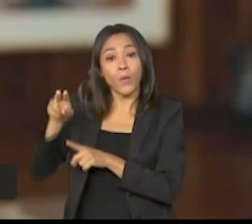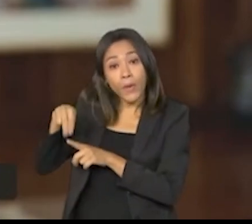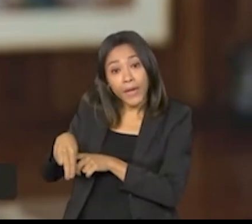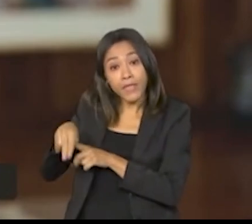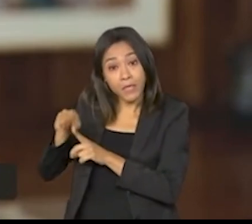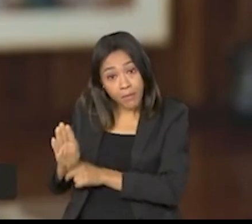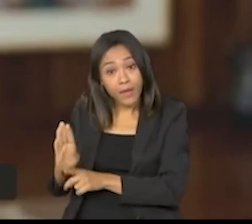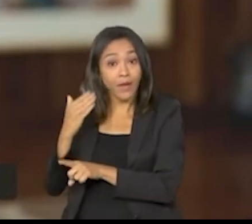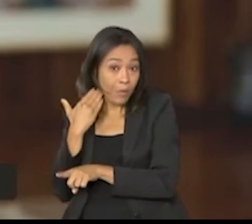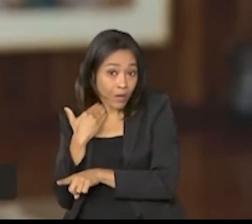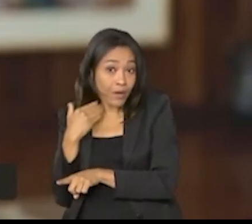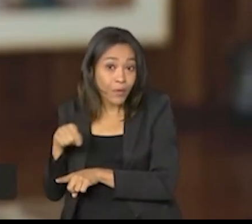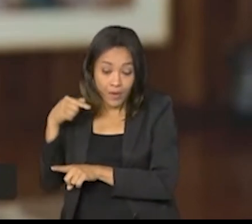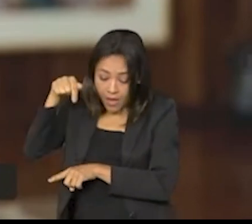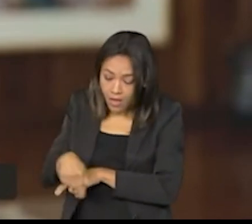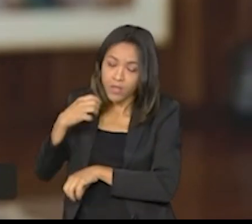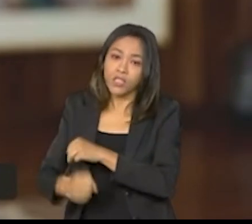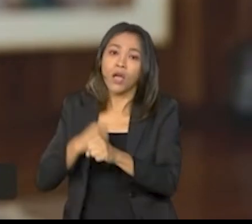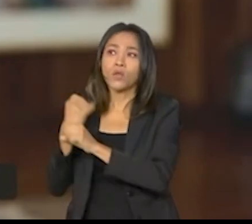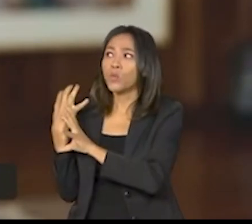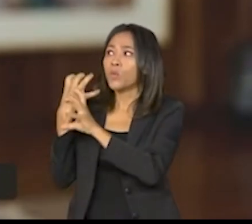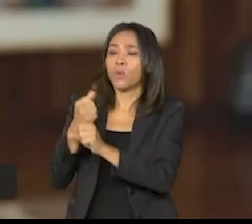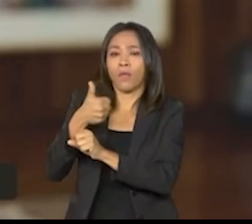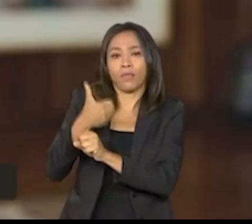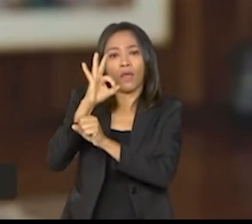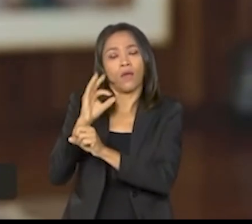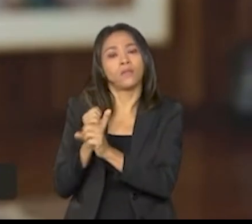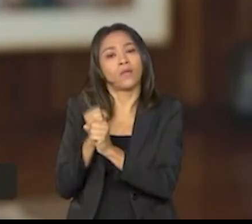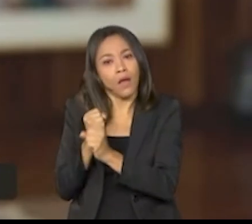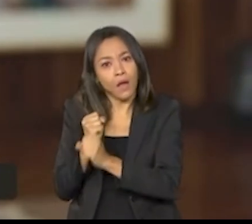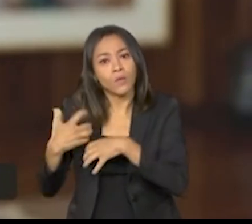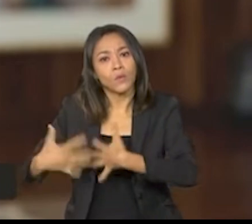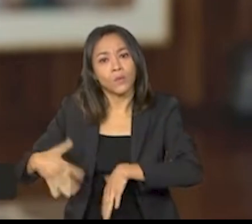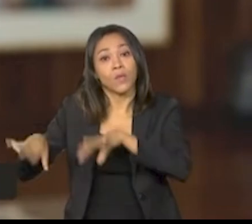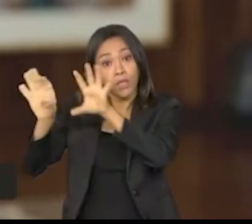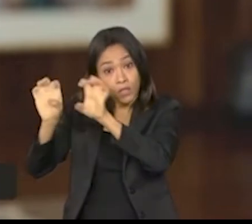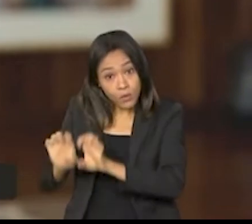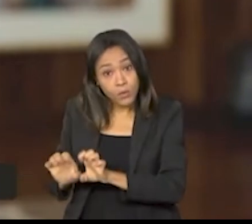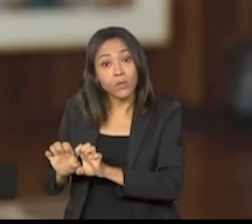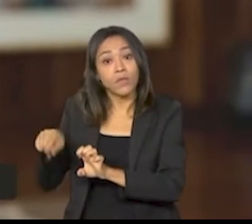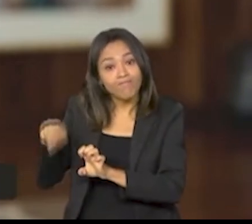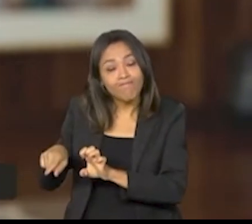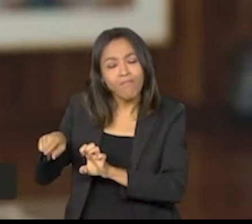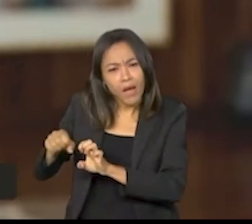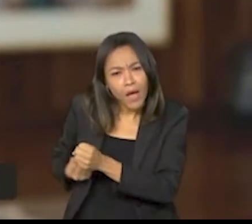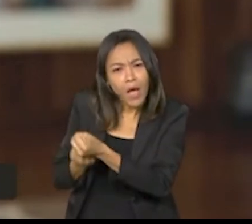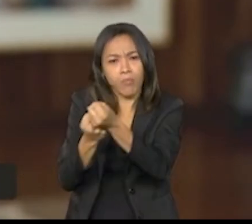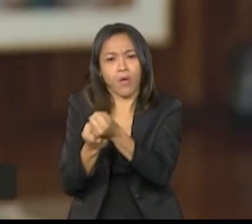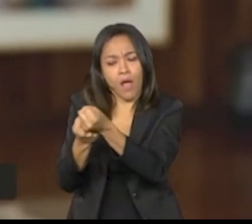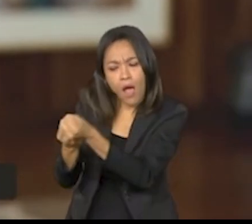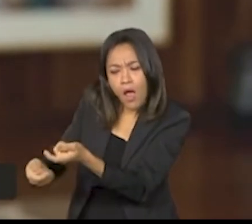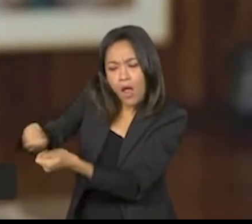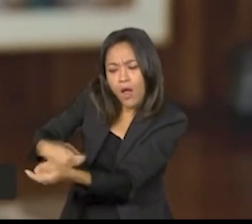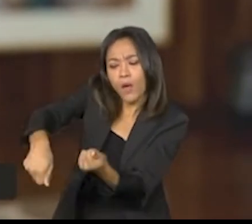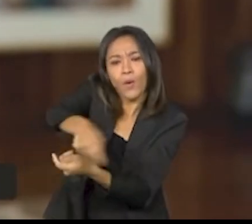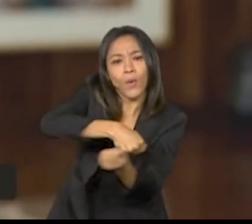neste ano completa 10 anos tem investido na infraestrutura necessária para fortalecer nossas economias e promover